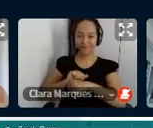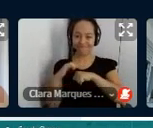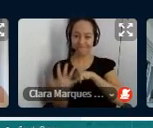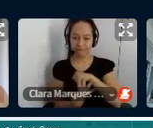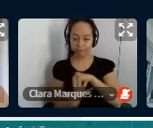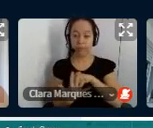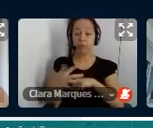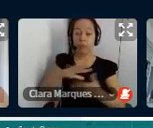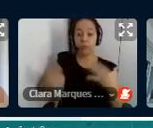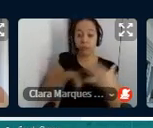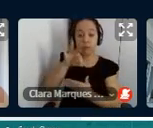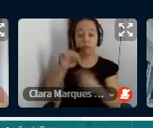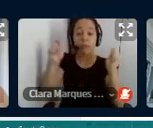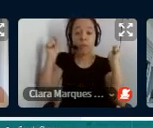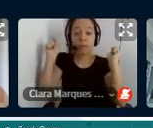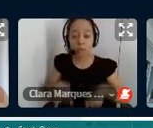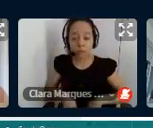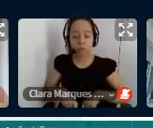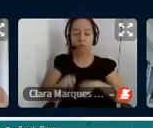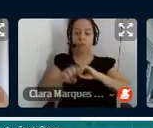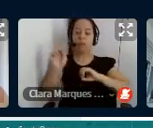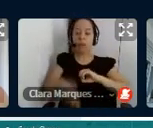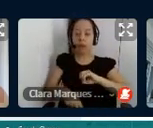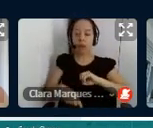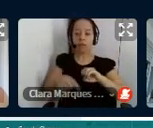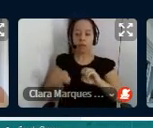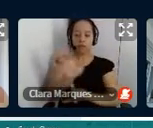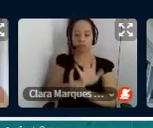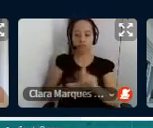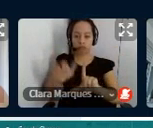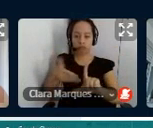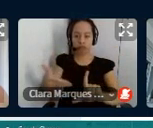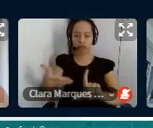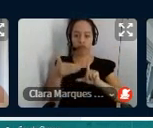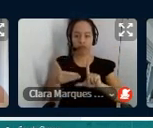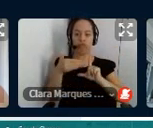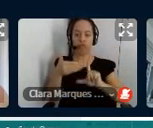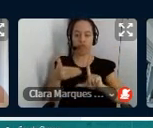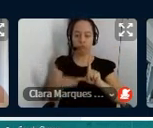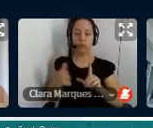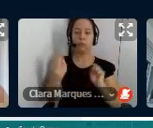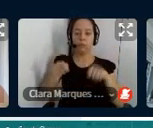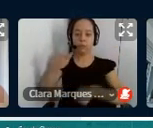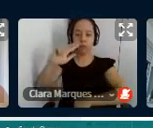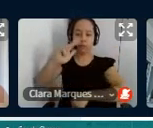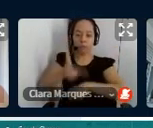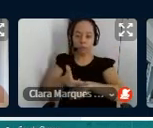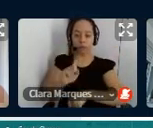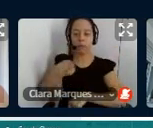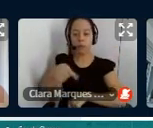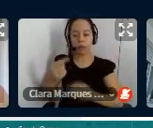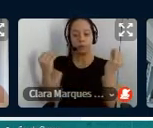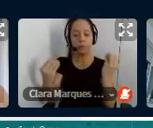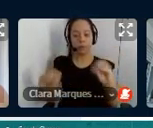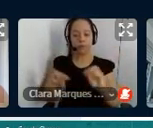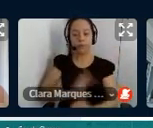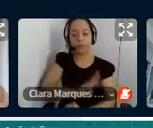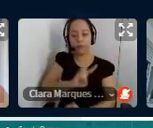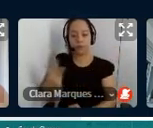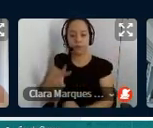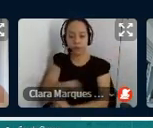sorteio poderá ser realidade como online o óleo